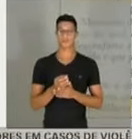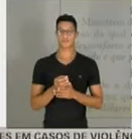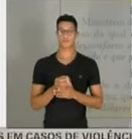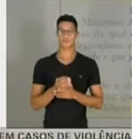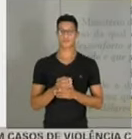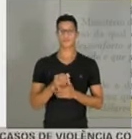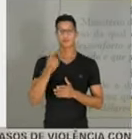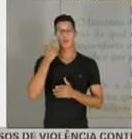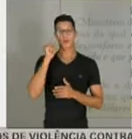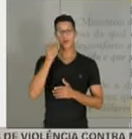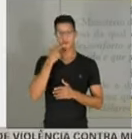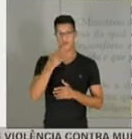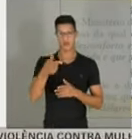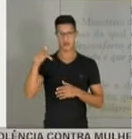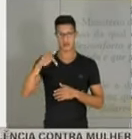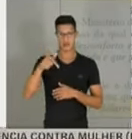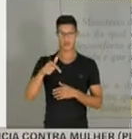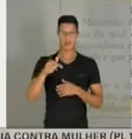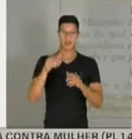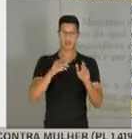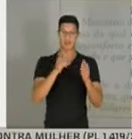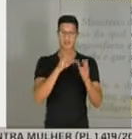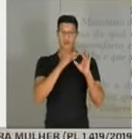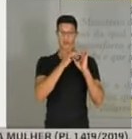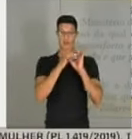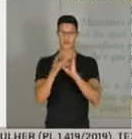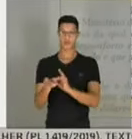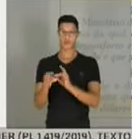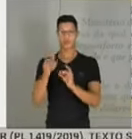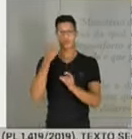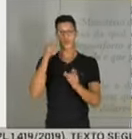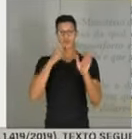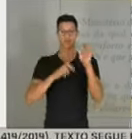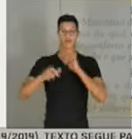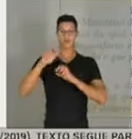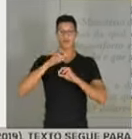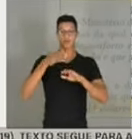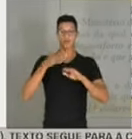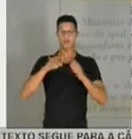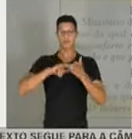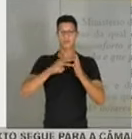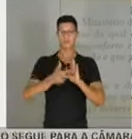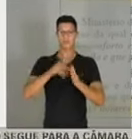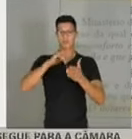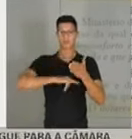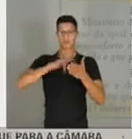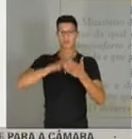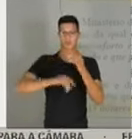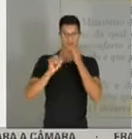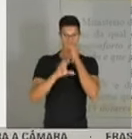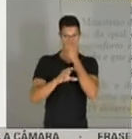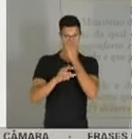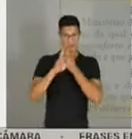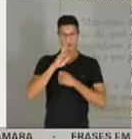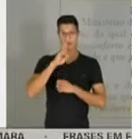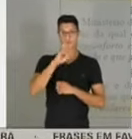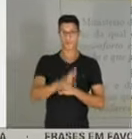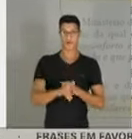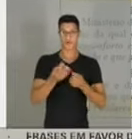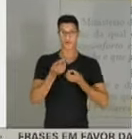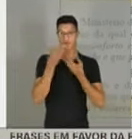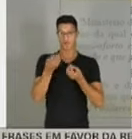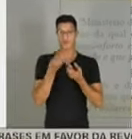Olha o que ele coloca aqui. Nesse contexto, observou-se que a parte significativa de documentos enviados em resposta a requerimento